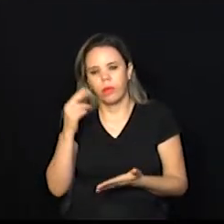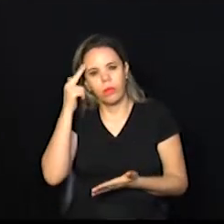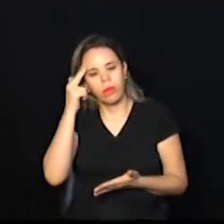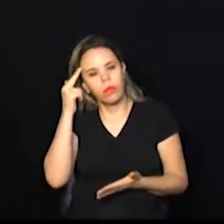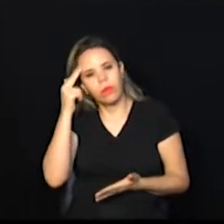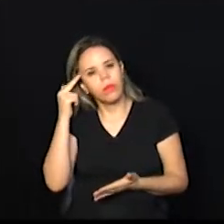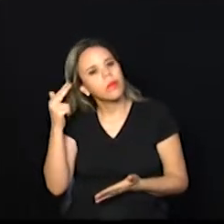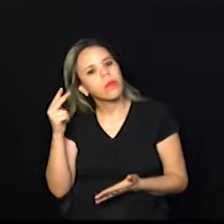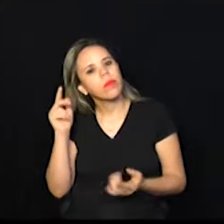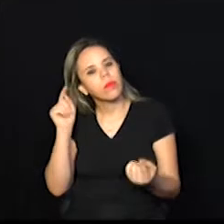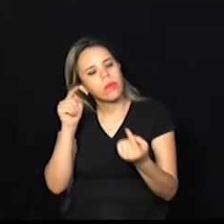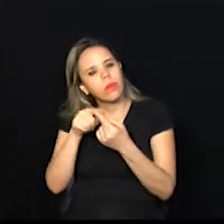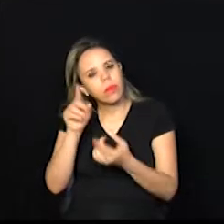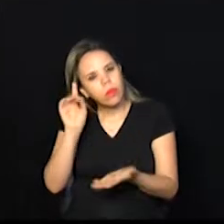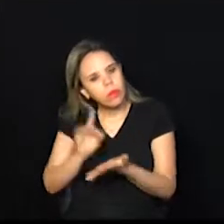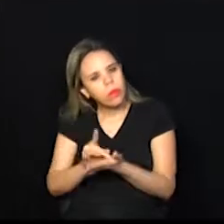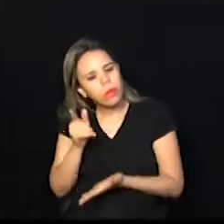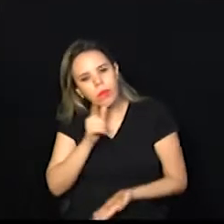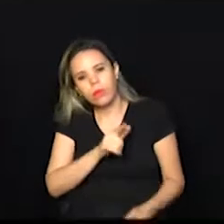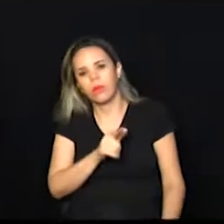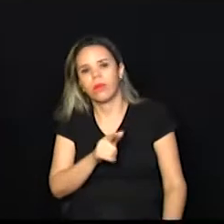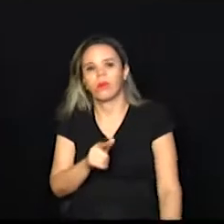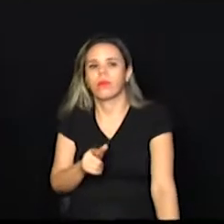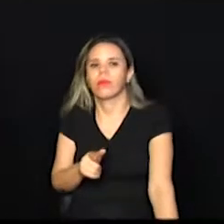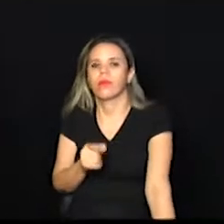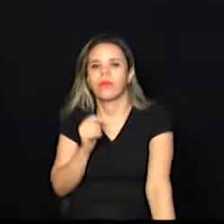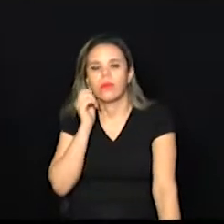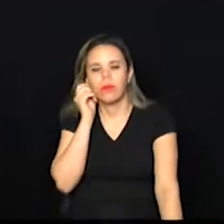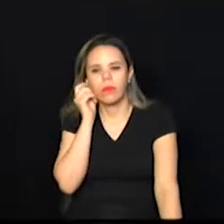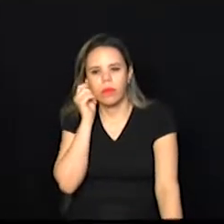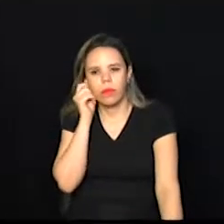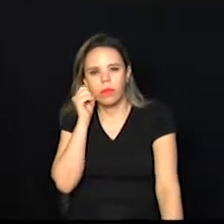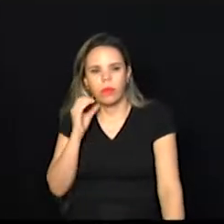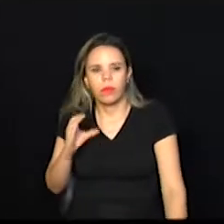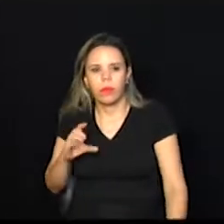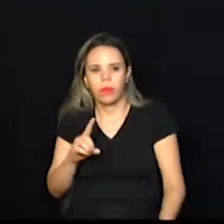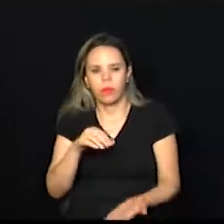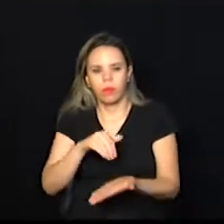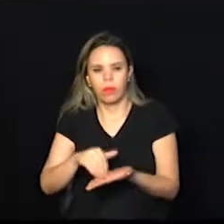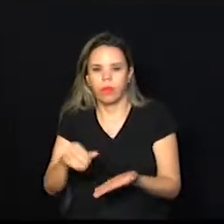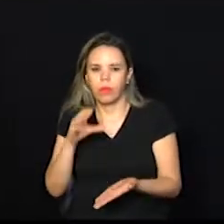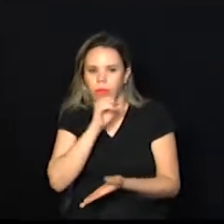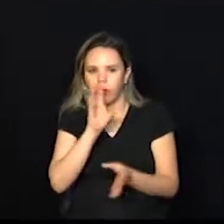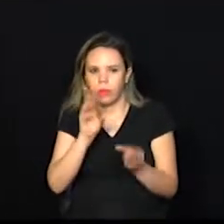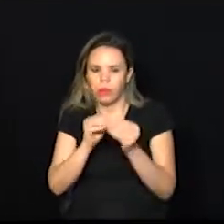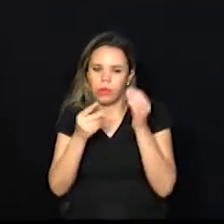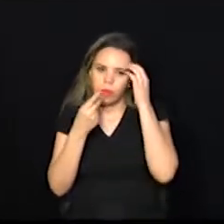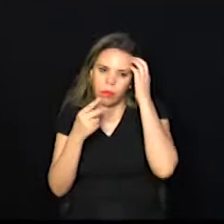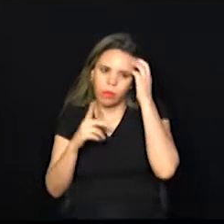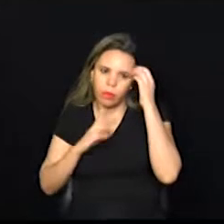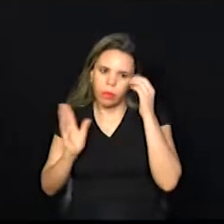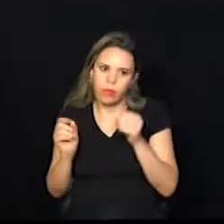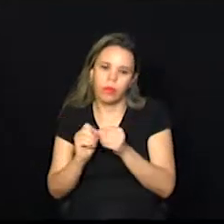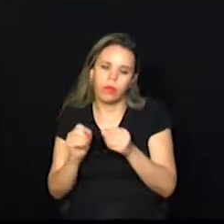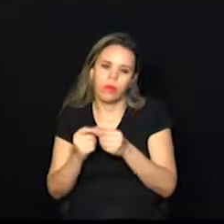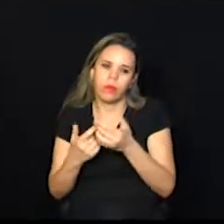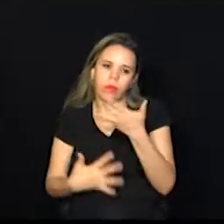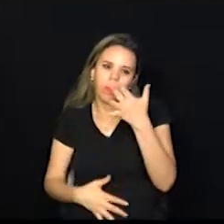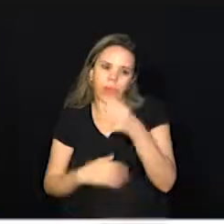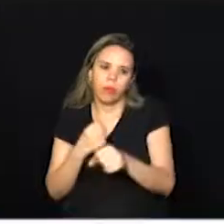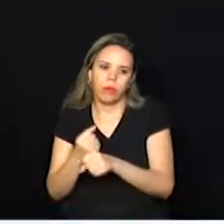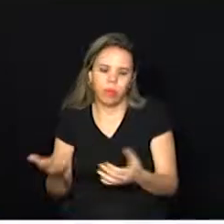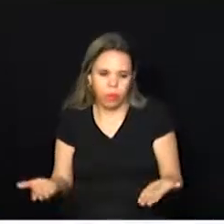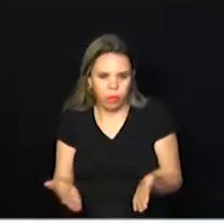rumo na concretização. A coordenadoria, eu vou falar bem rapidinho, tá? O que a gente já fez nesse ano,